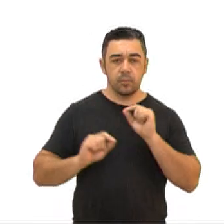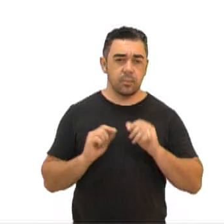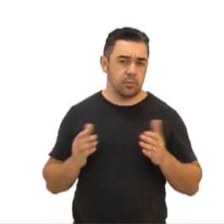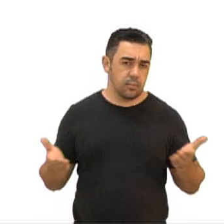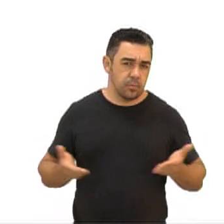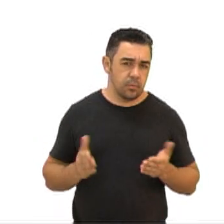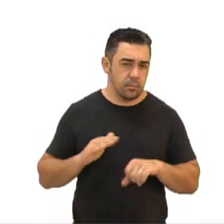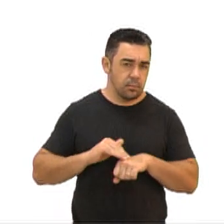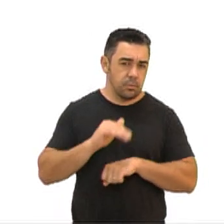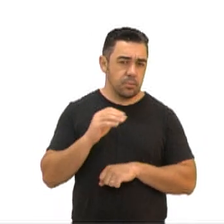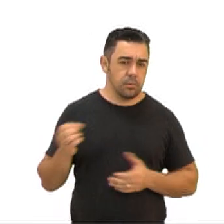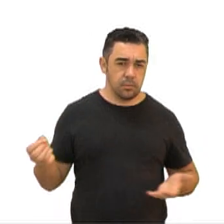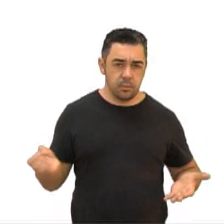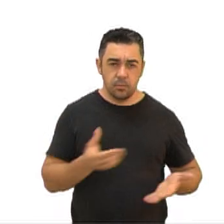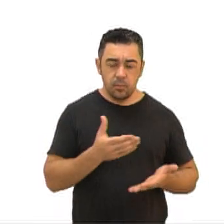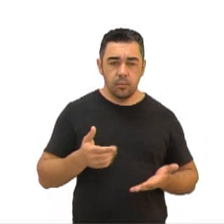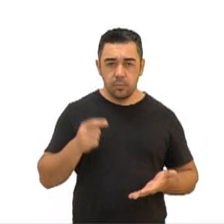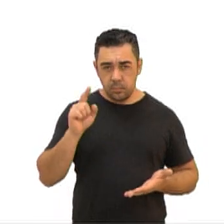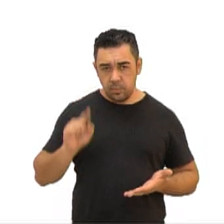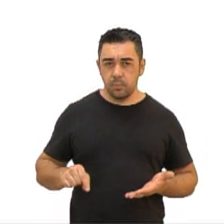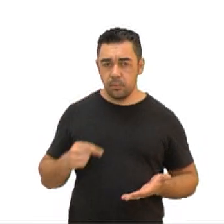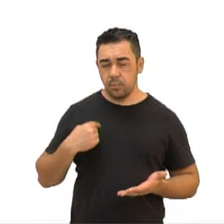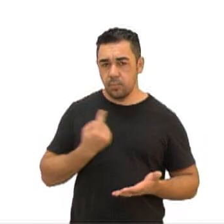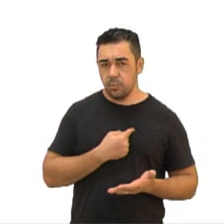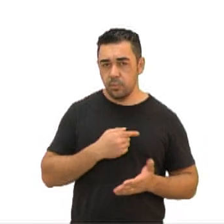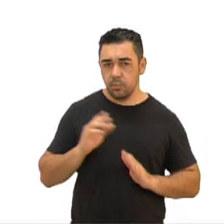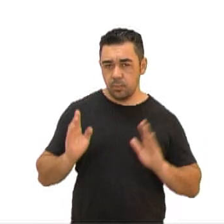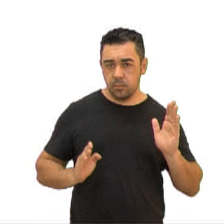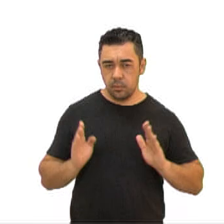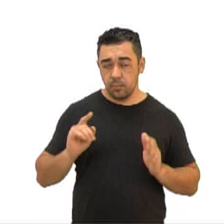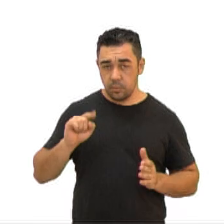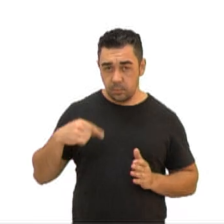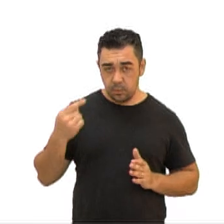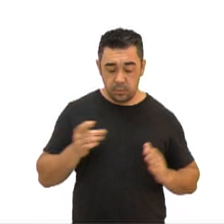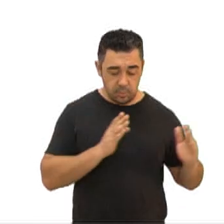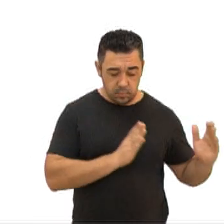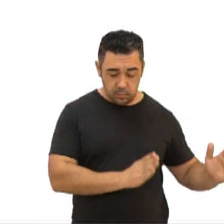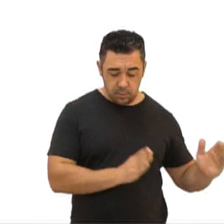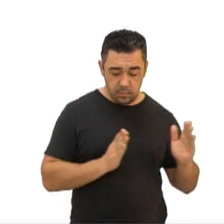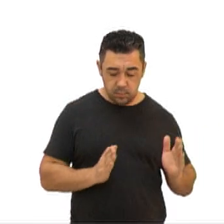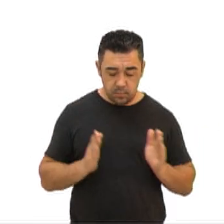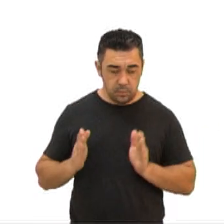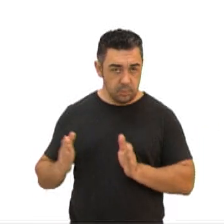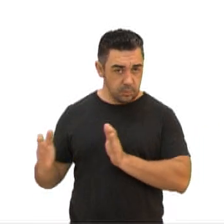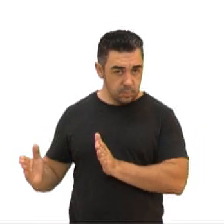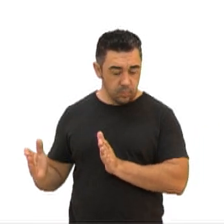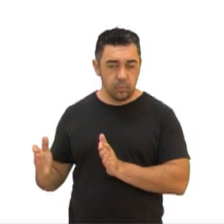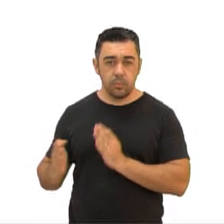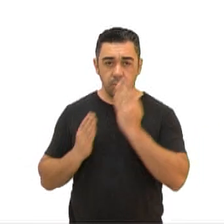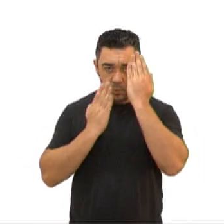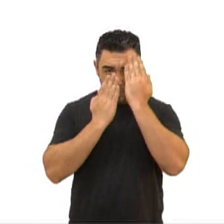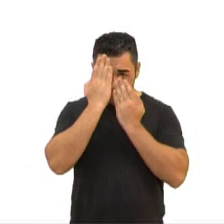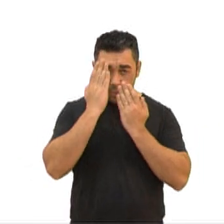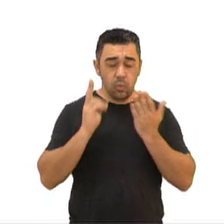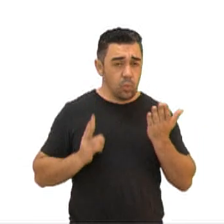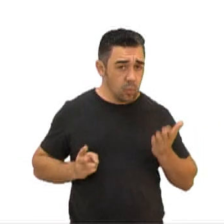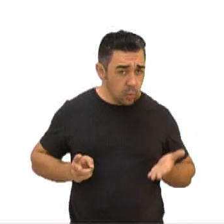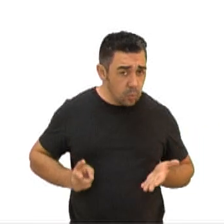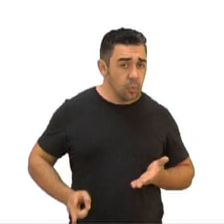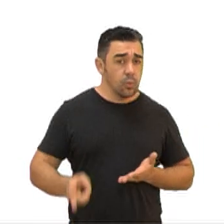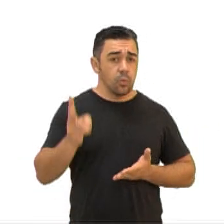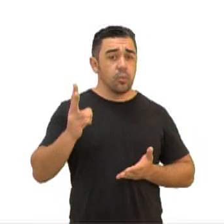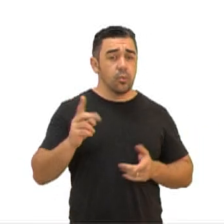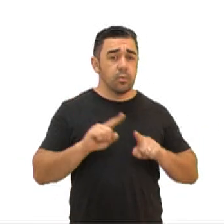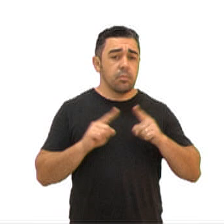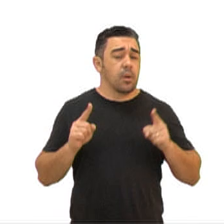recentes, apesar de que não é da nossa época, mas depois dessas fases que ele participou, ele continua fazendo as obras cubistas e elas não se encaixam nas